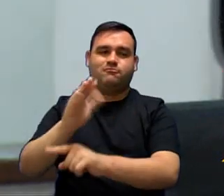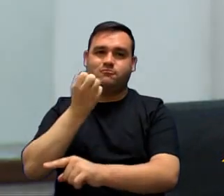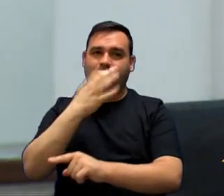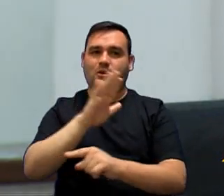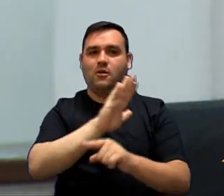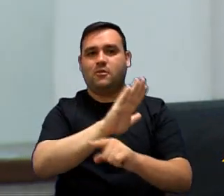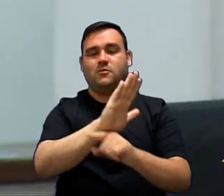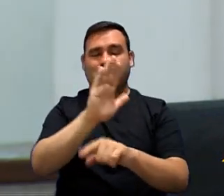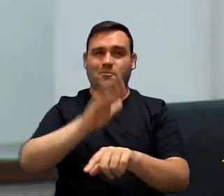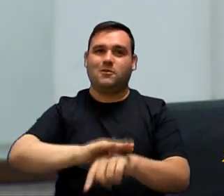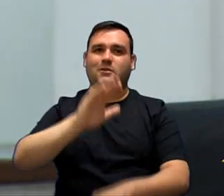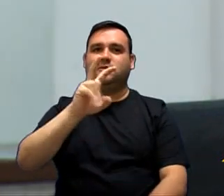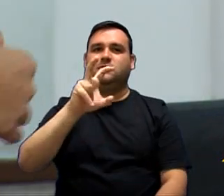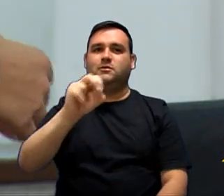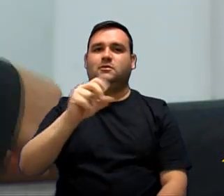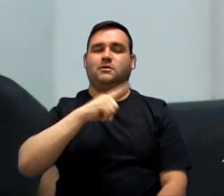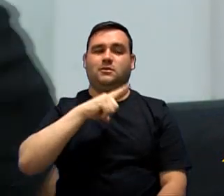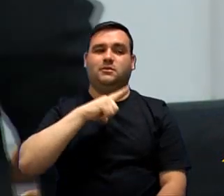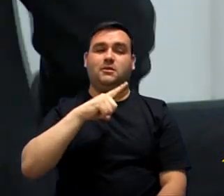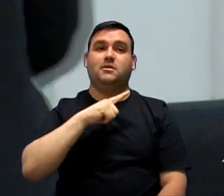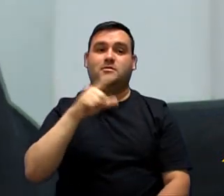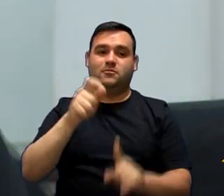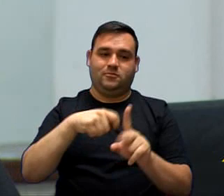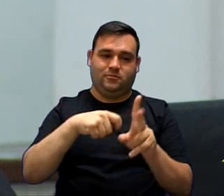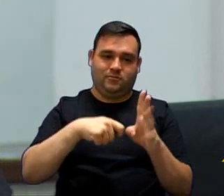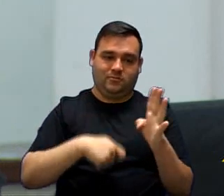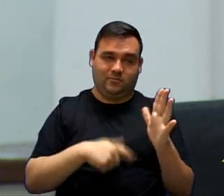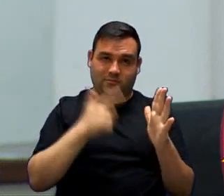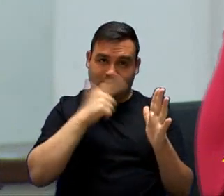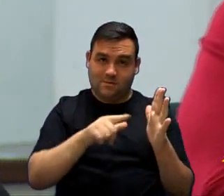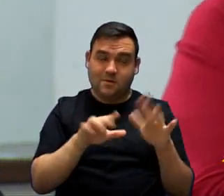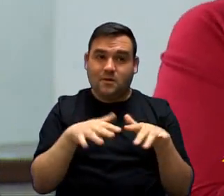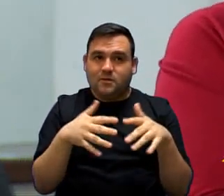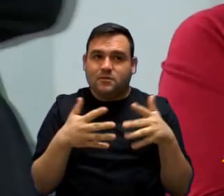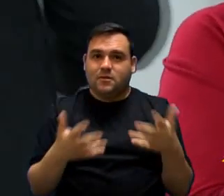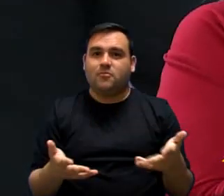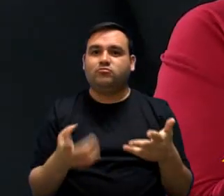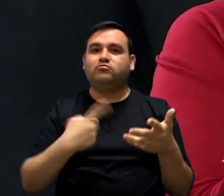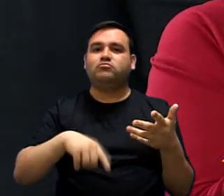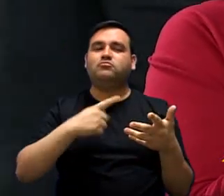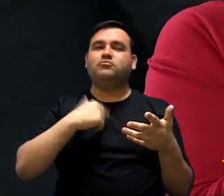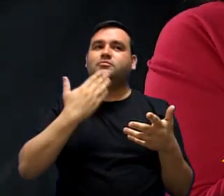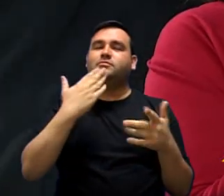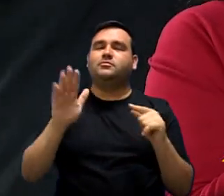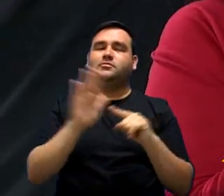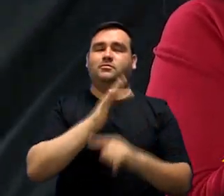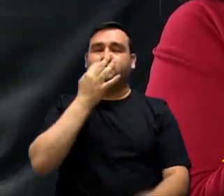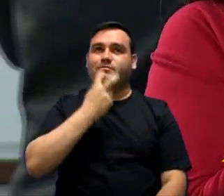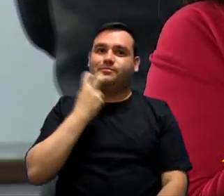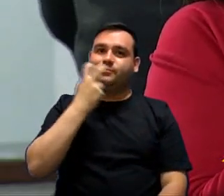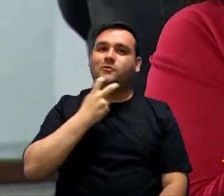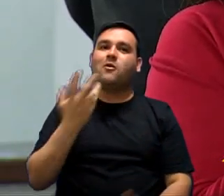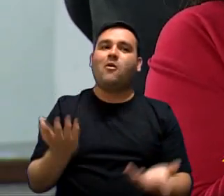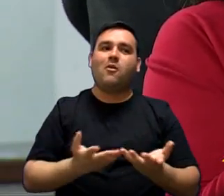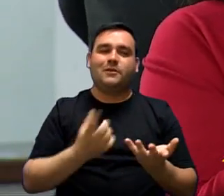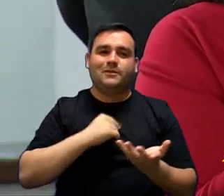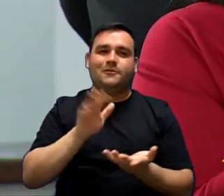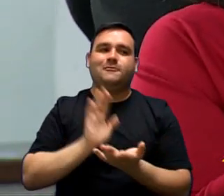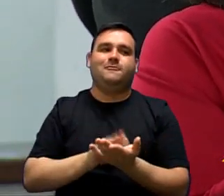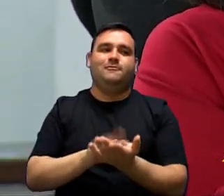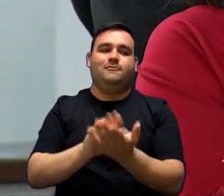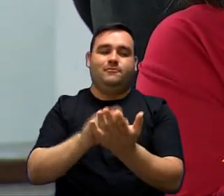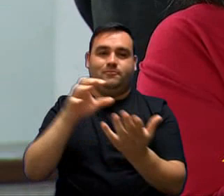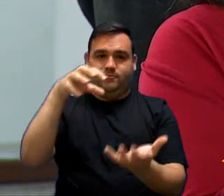50 pessoas a mais serão beneficiadas mensalmente. Dessa forma, nosso requerimento verbal de congratulações